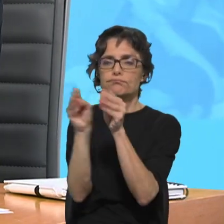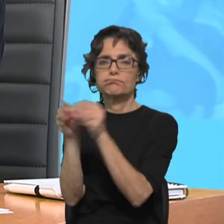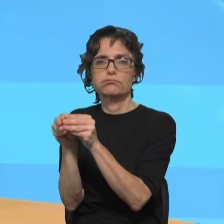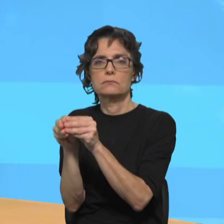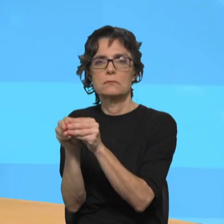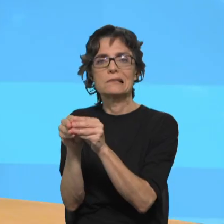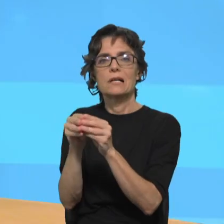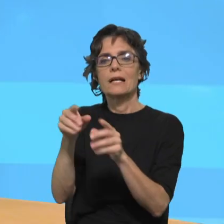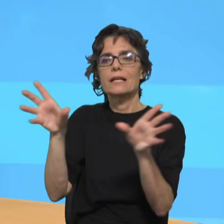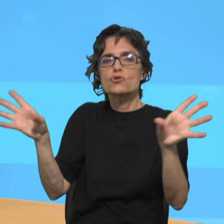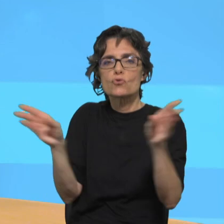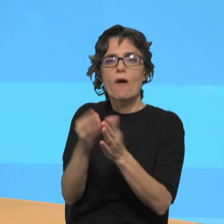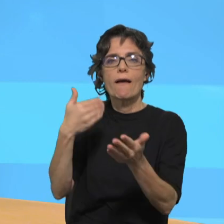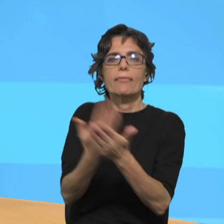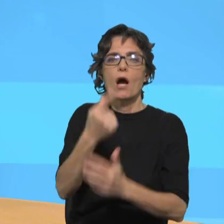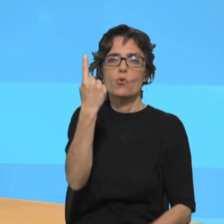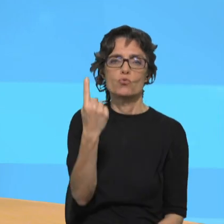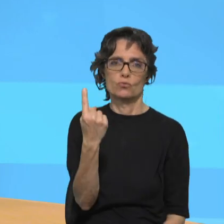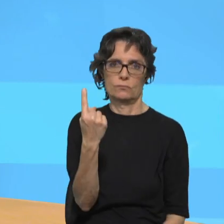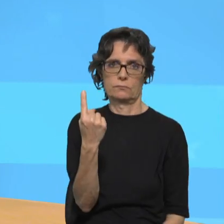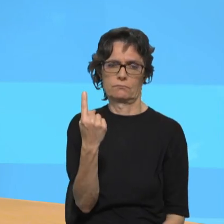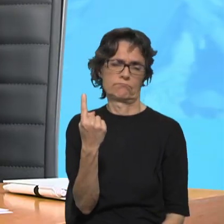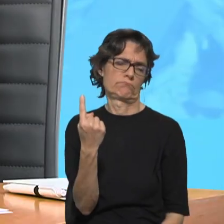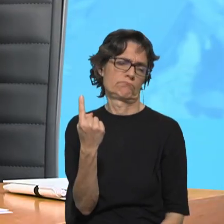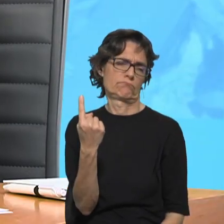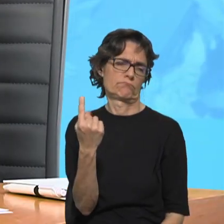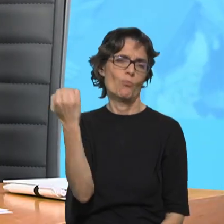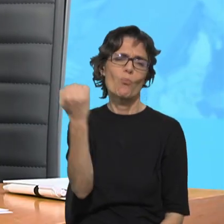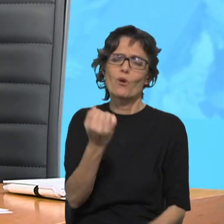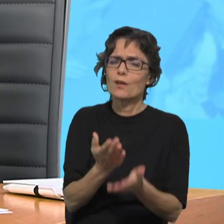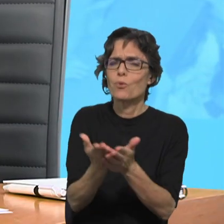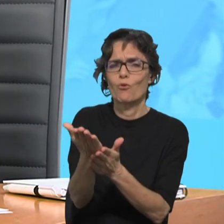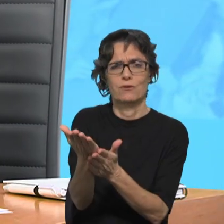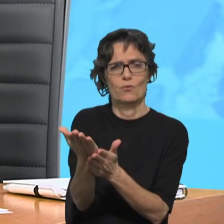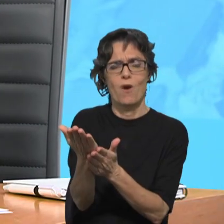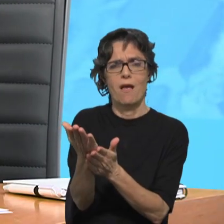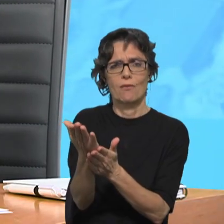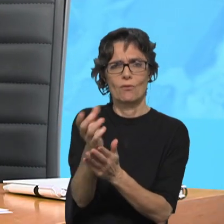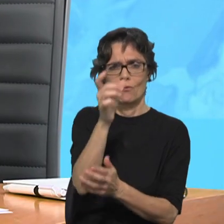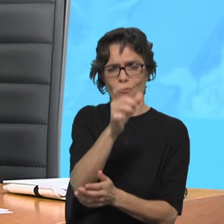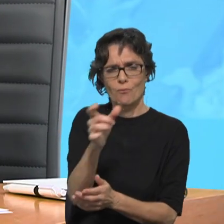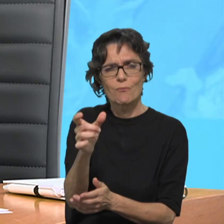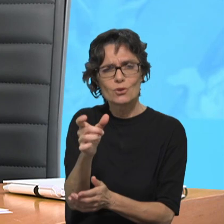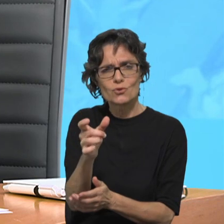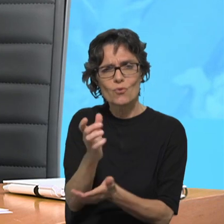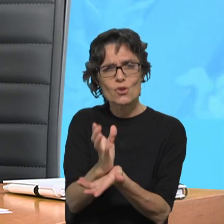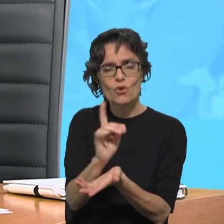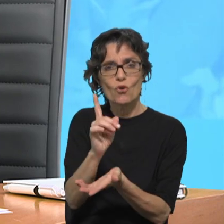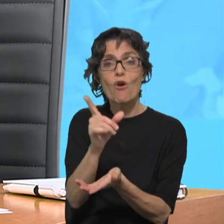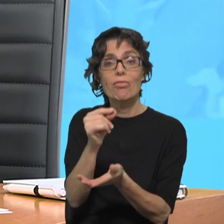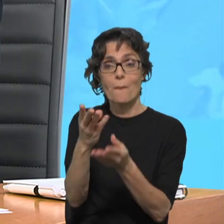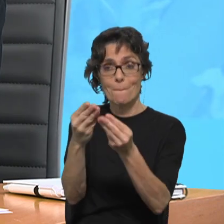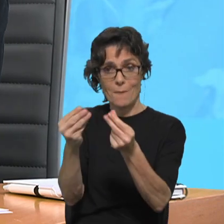criança e contava uma vez. Mas o crime continuado não se pode aplicar sobre pessoas, é para se aplicar a bens